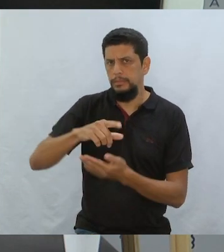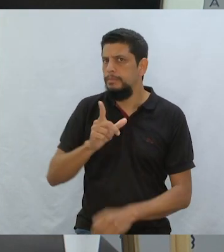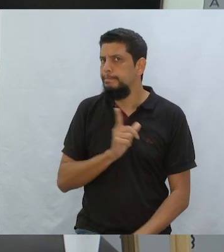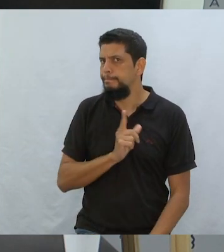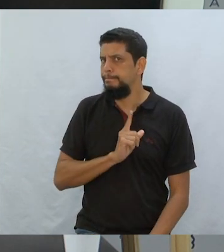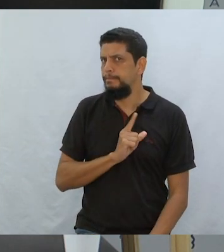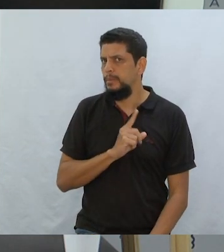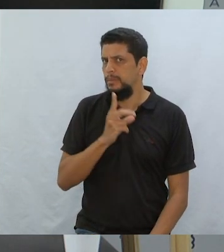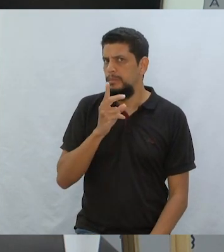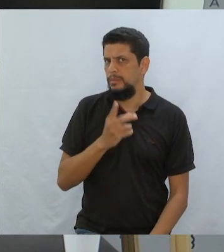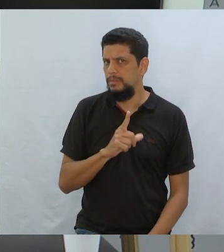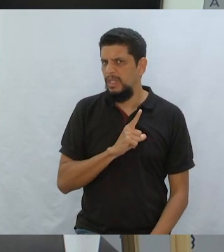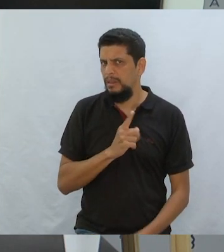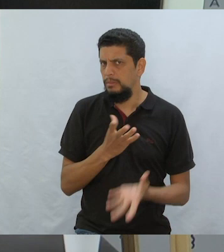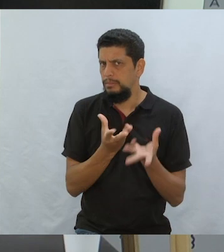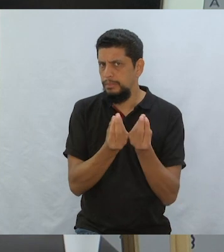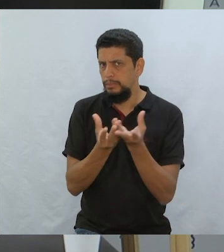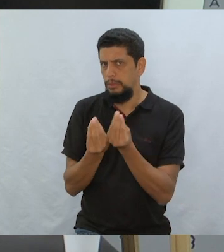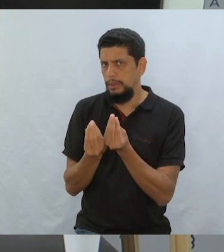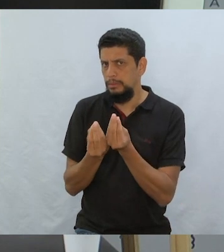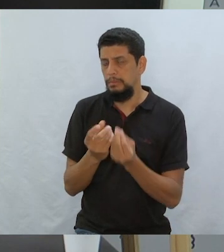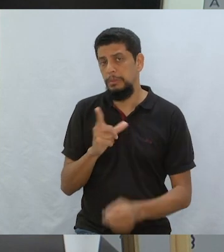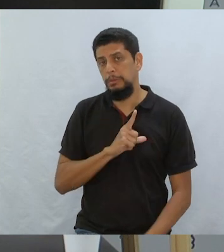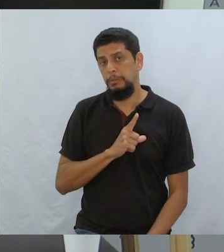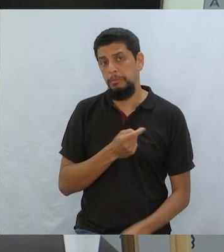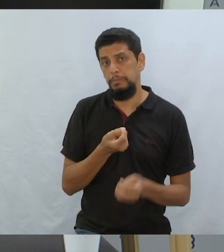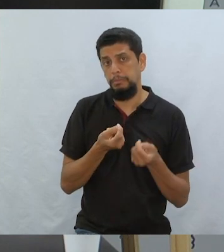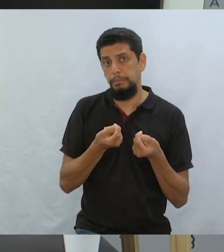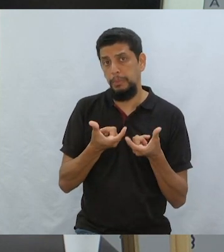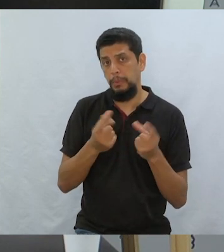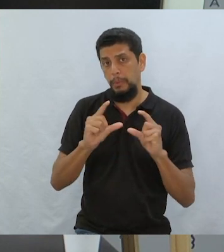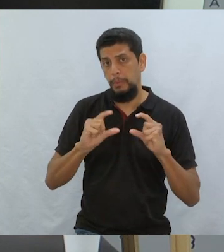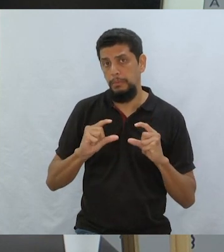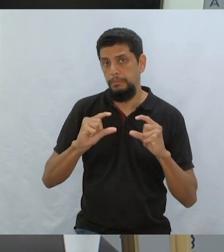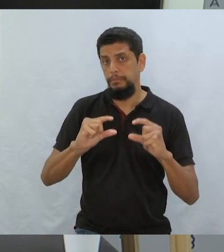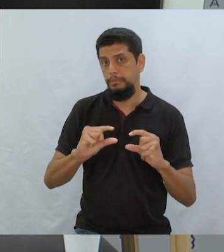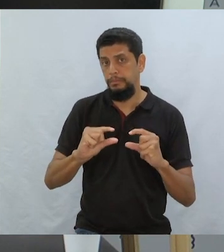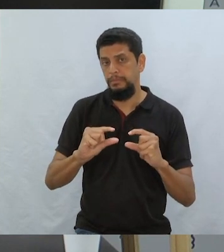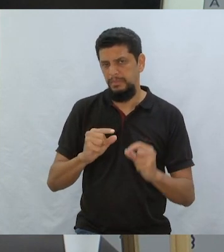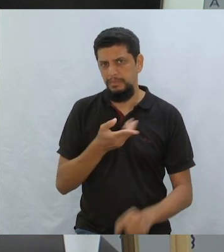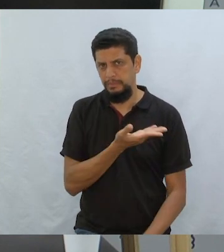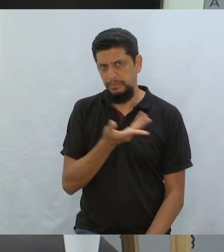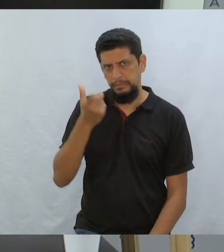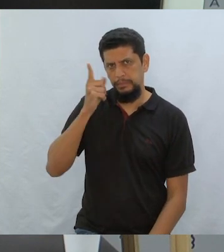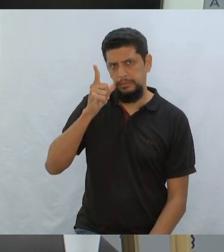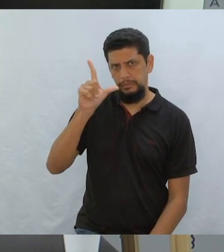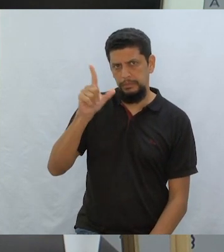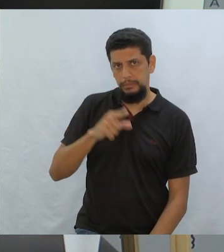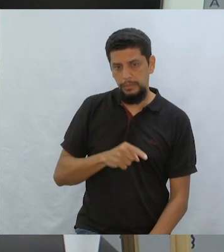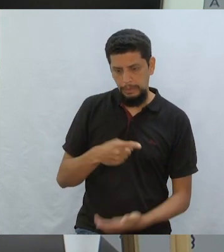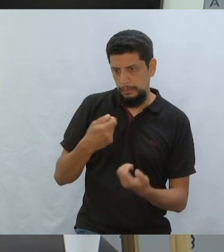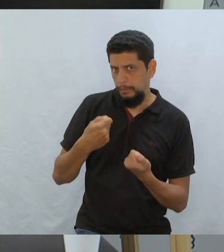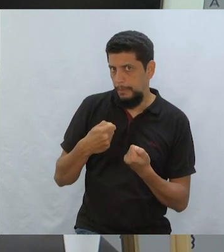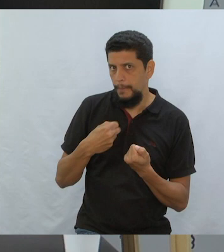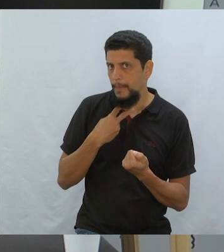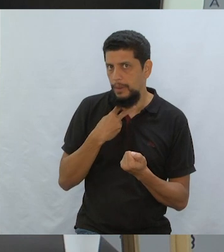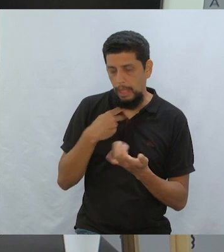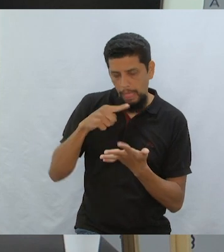caixa? Você acha que tem muito? Tem pouco? Você consegue adivinhar sem